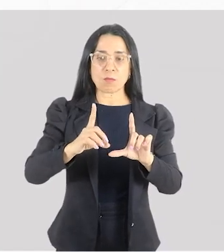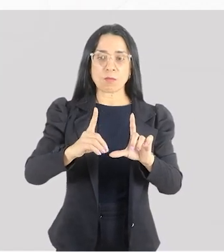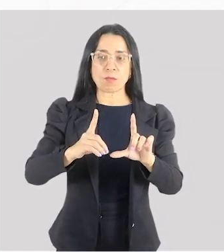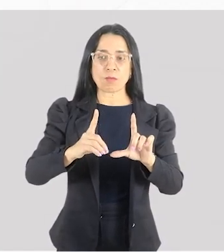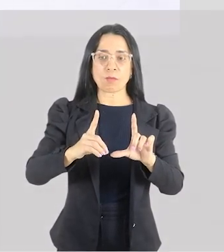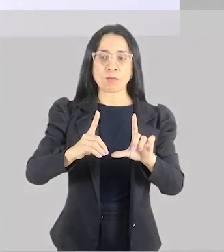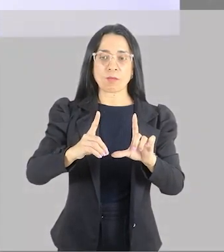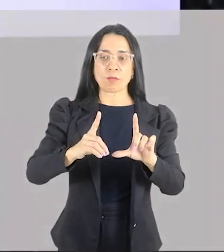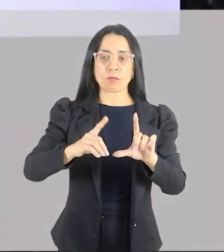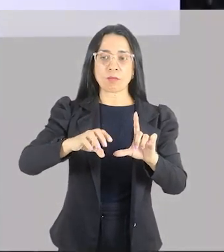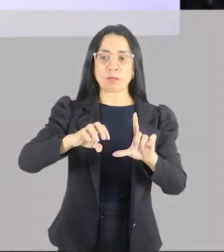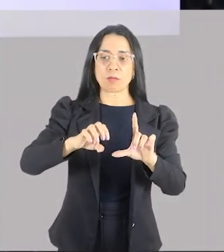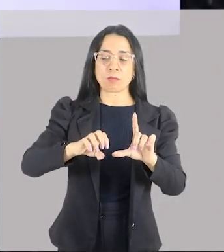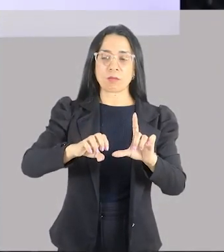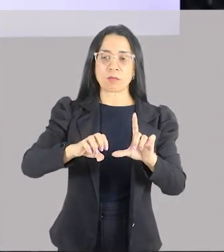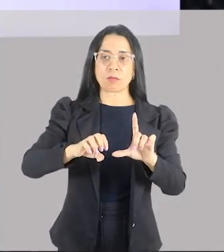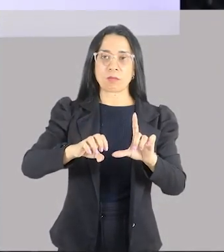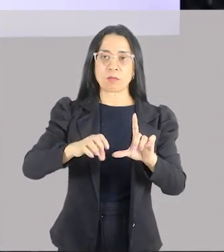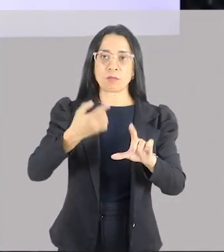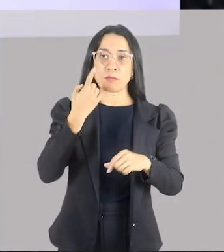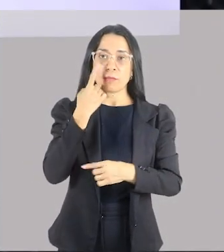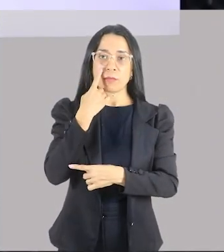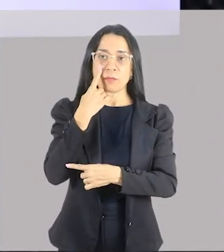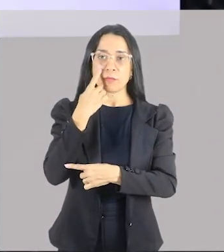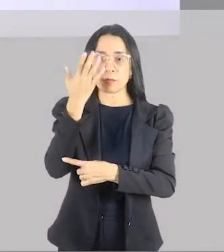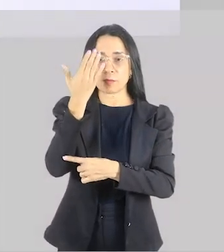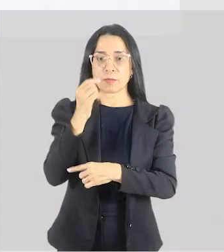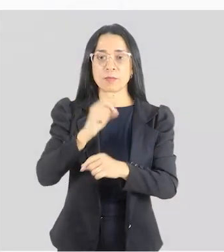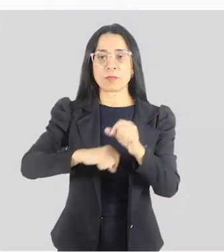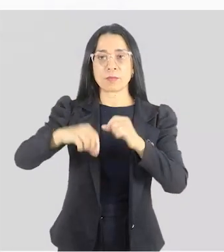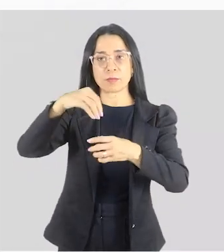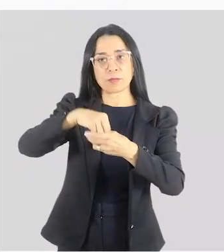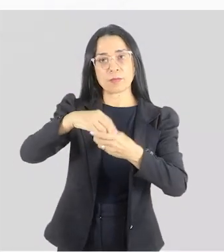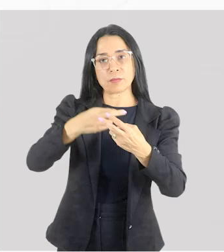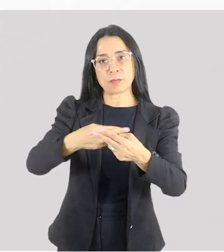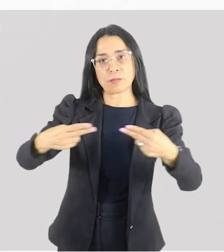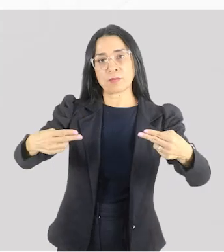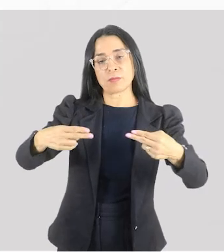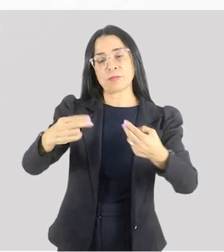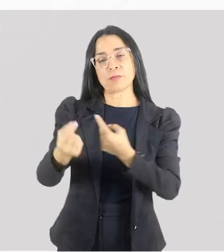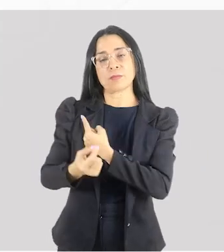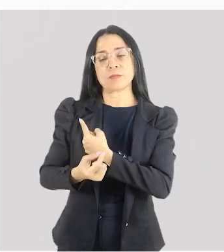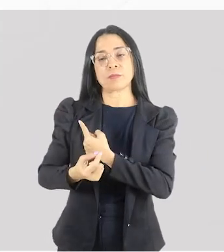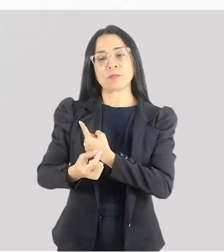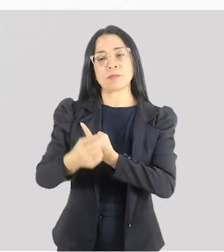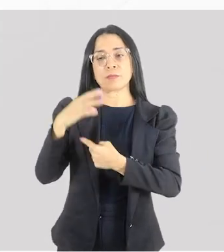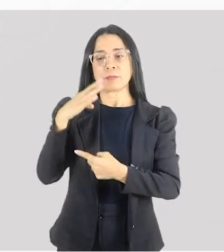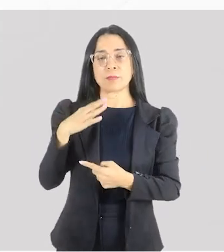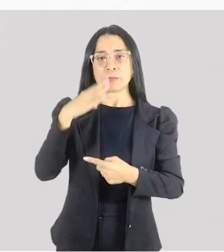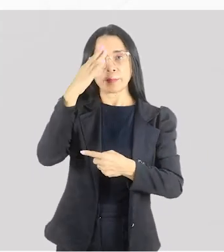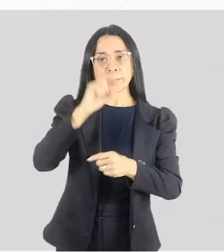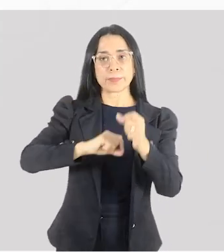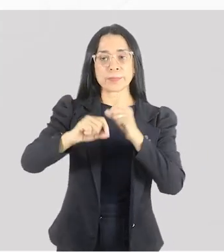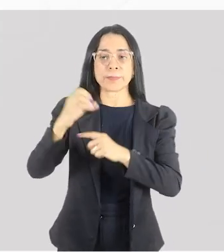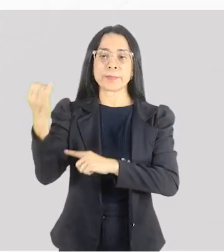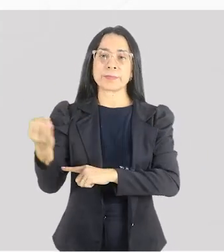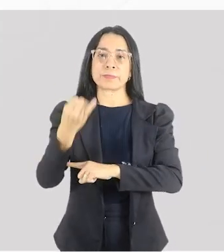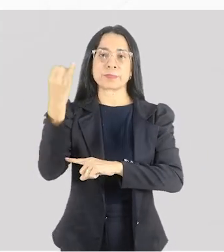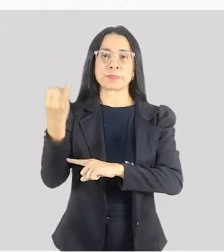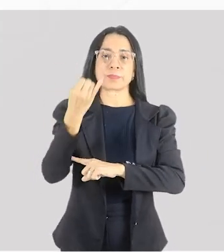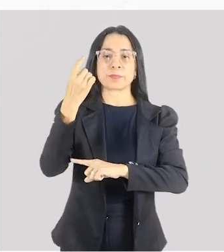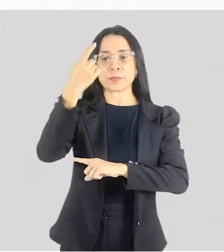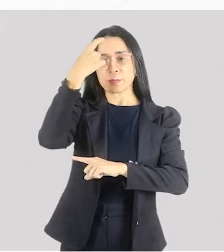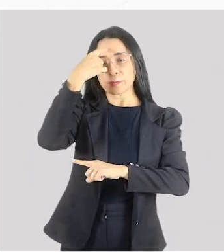a suspensão dos juízos. Ora, gente, nós sabemos que dentro do elemento cartesiano, a principal importância